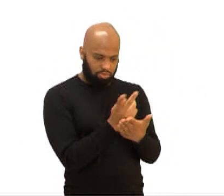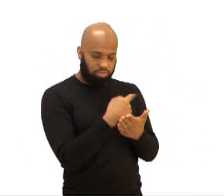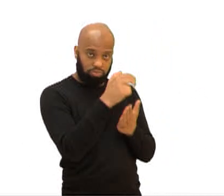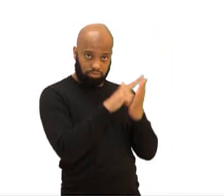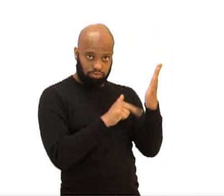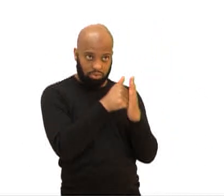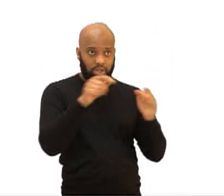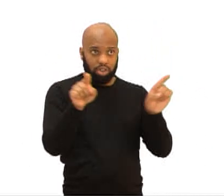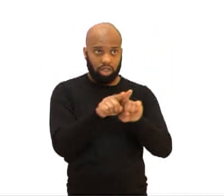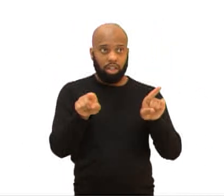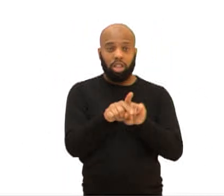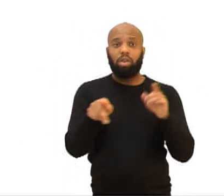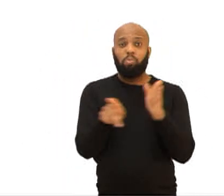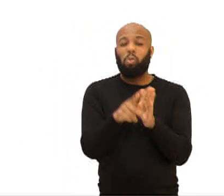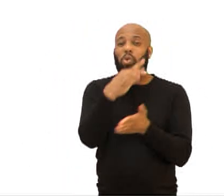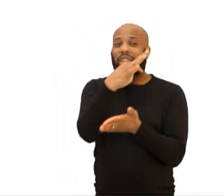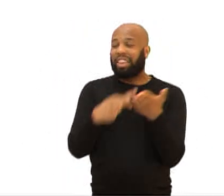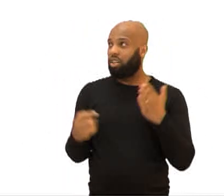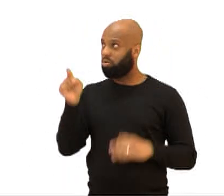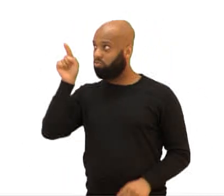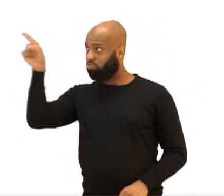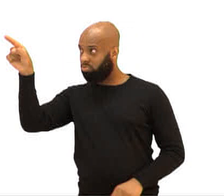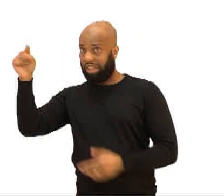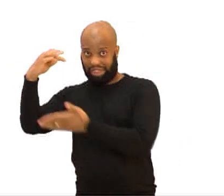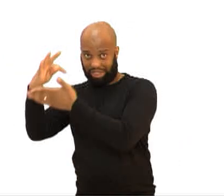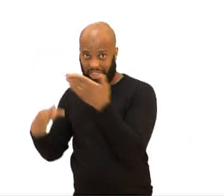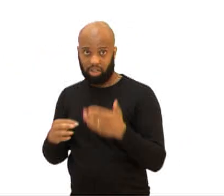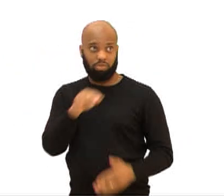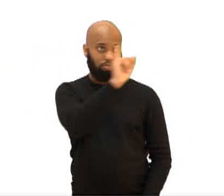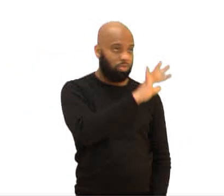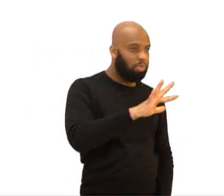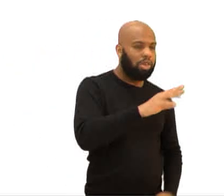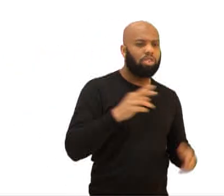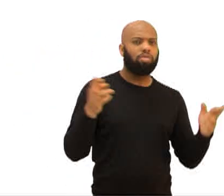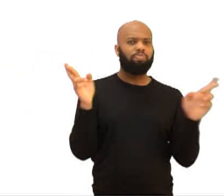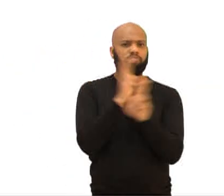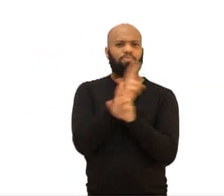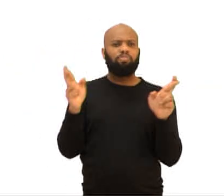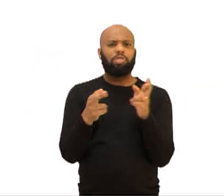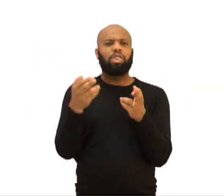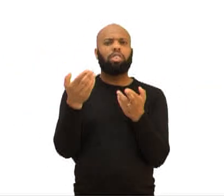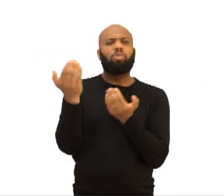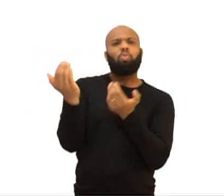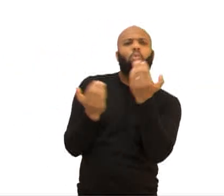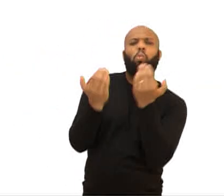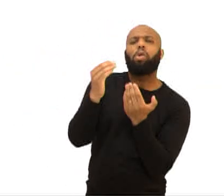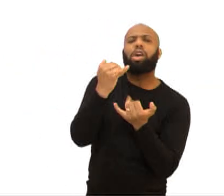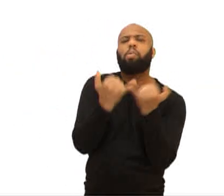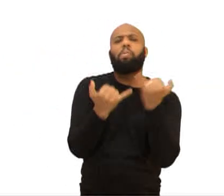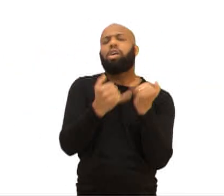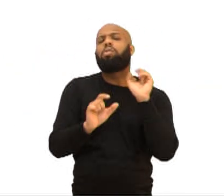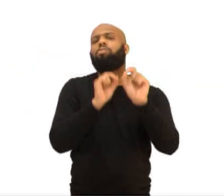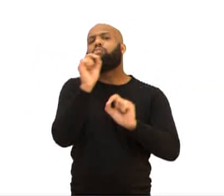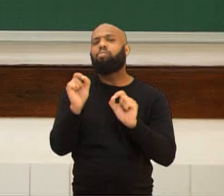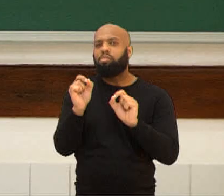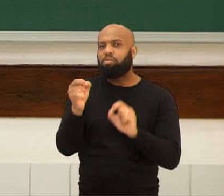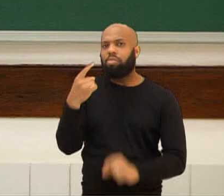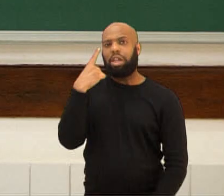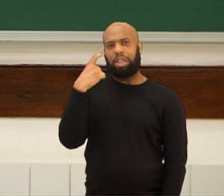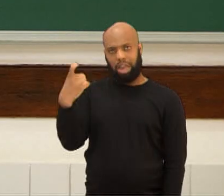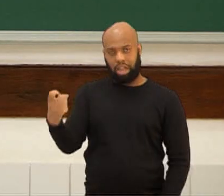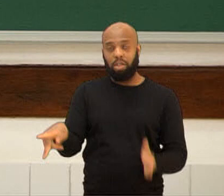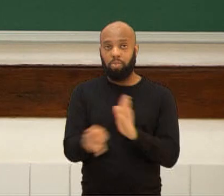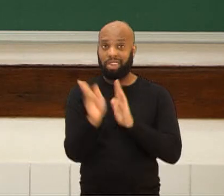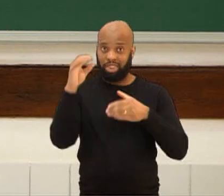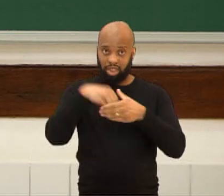esse fragmento de texto e contesta em que aspectos estes dois se parecem. Isso é muito interessante porque lá